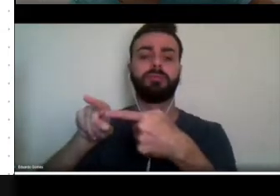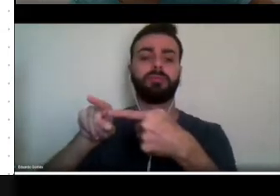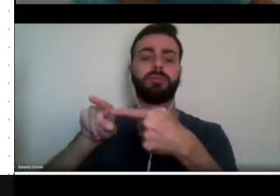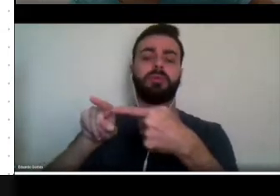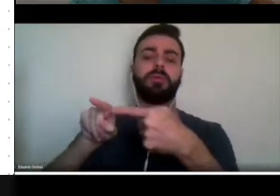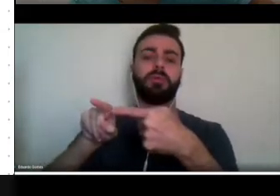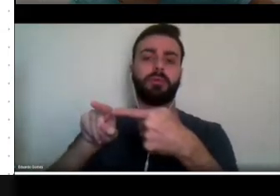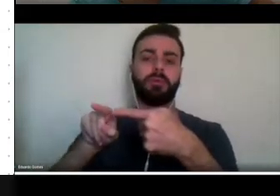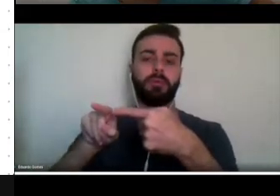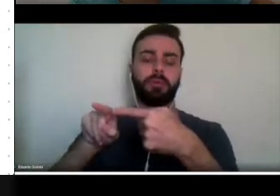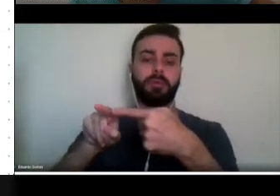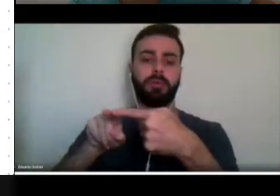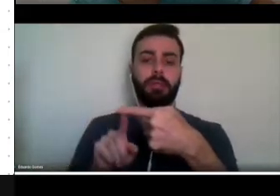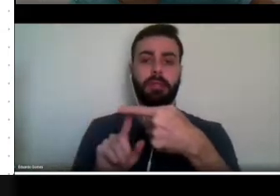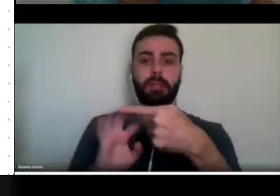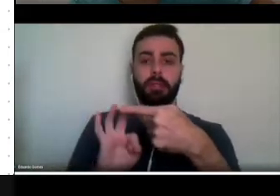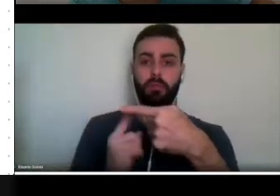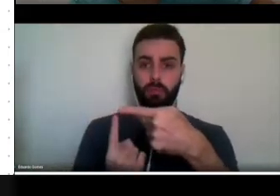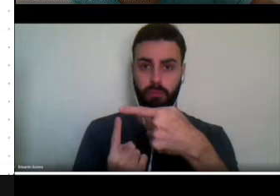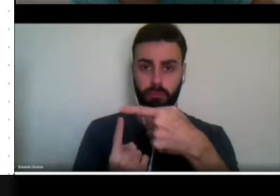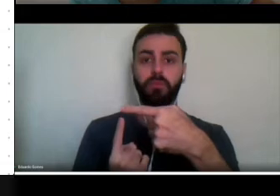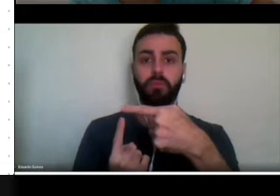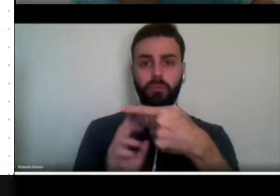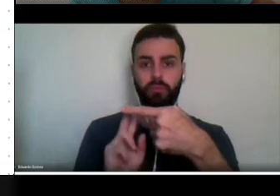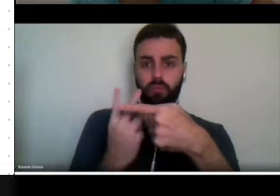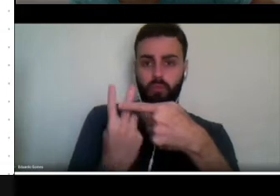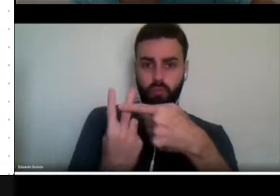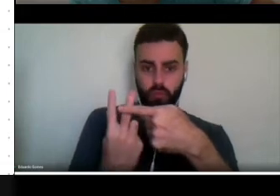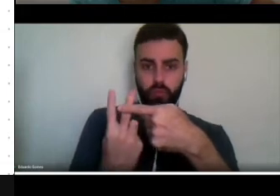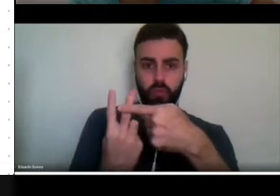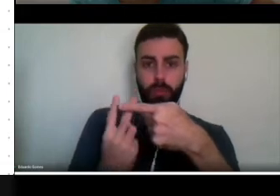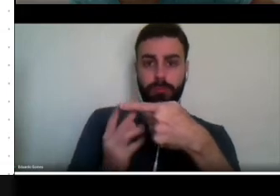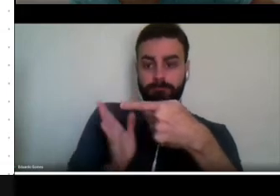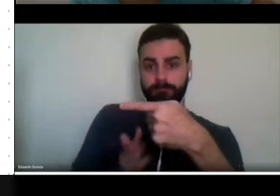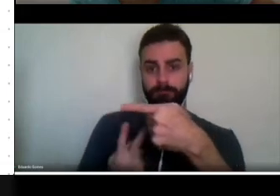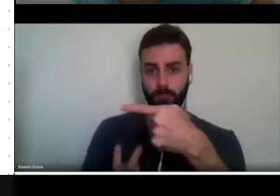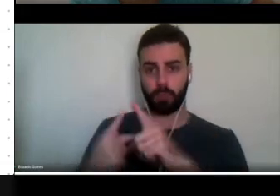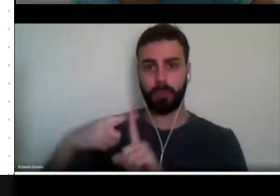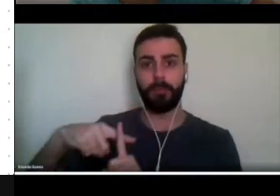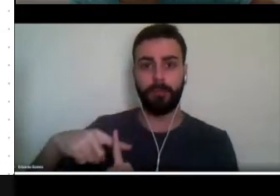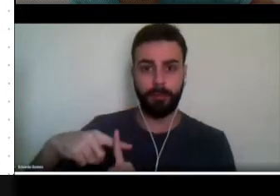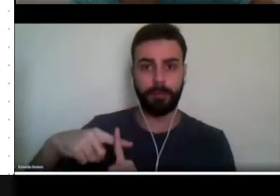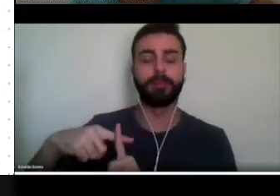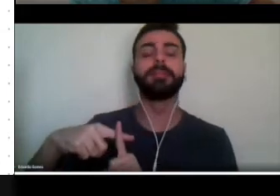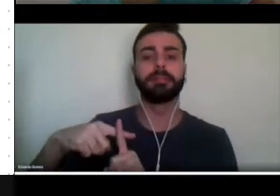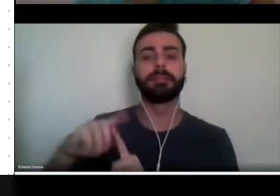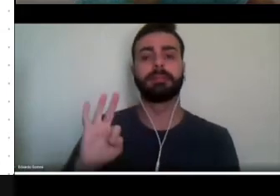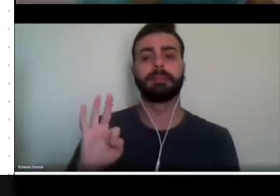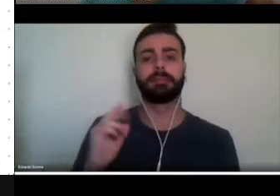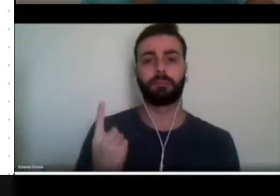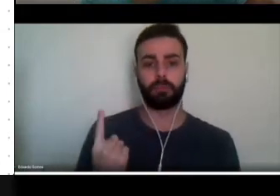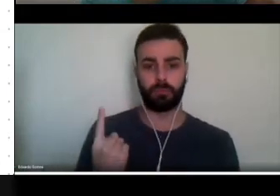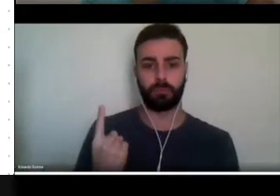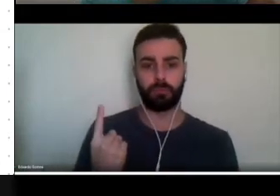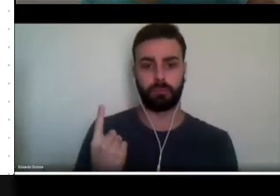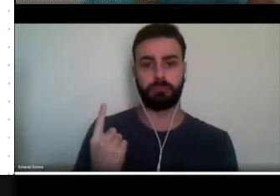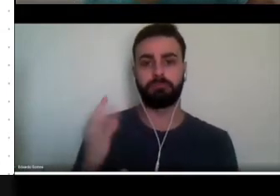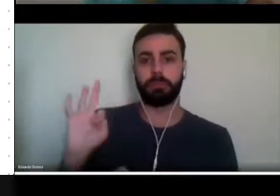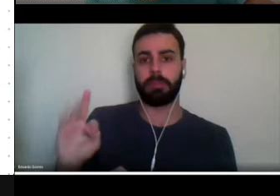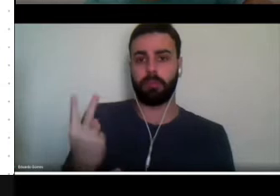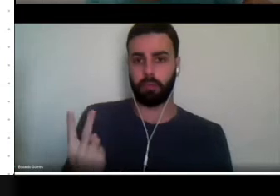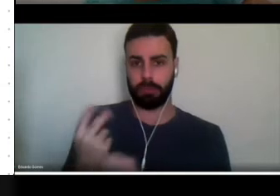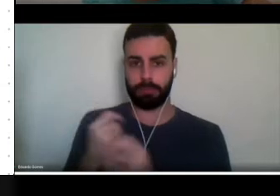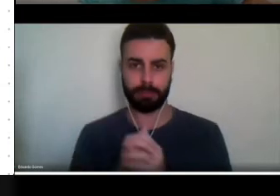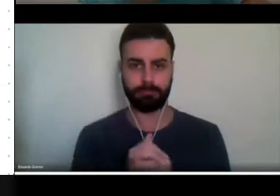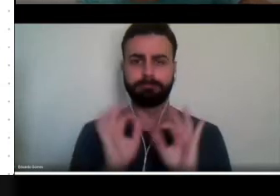T1 ao quadrado sobre 2, mais T1, T2, certo? E aí, fazendo